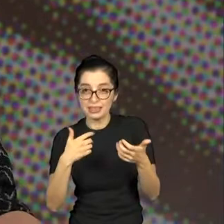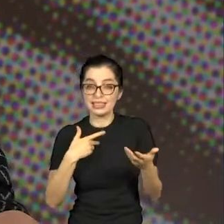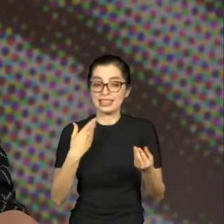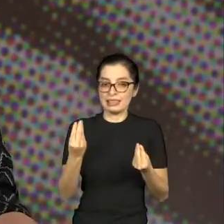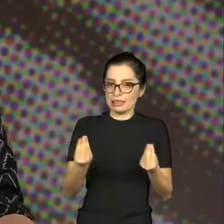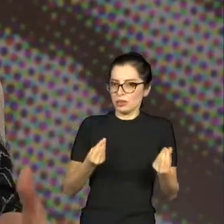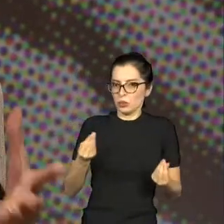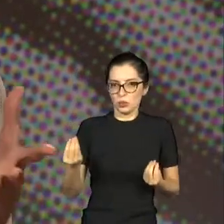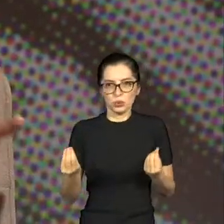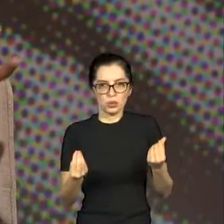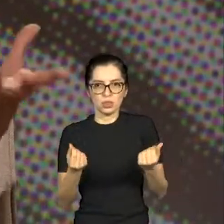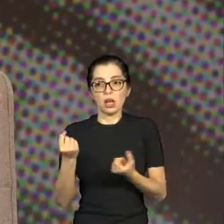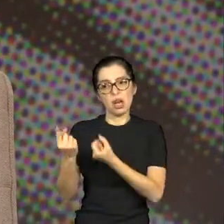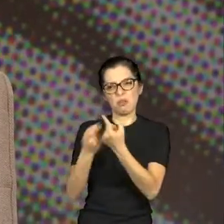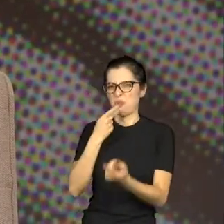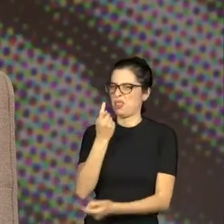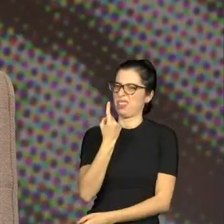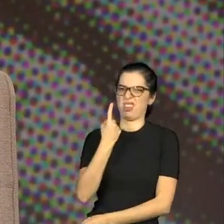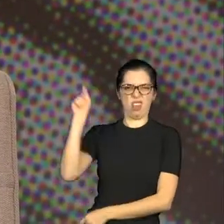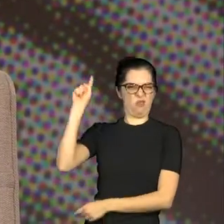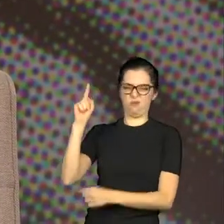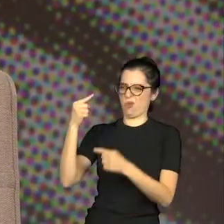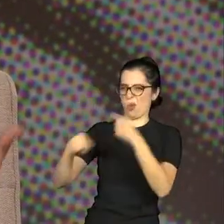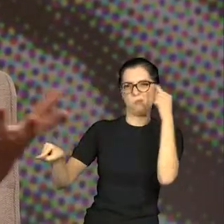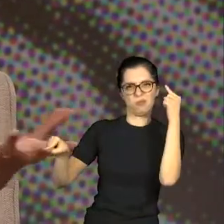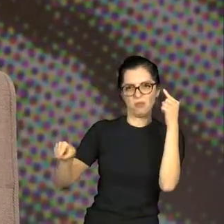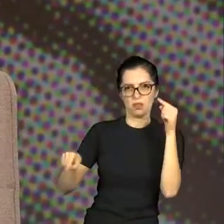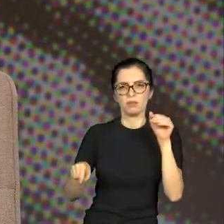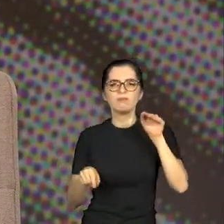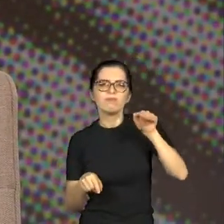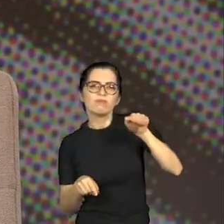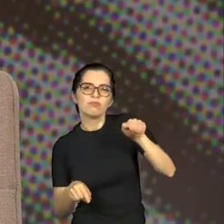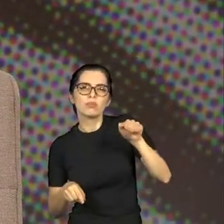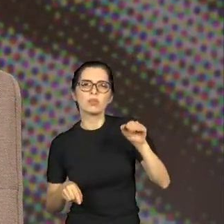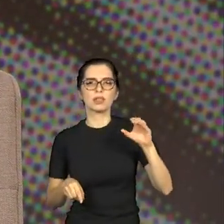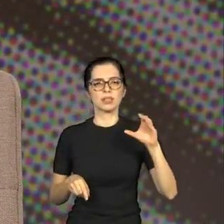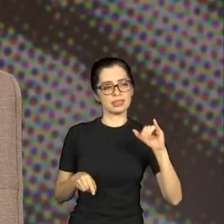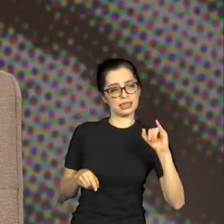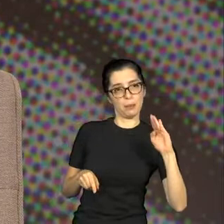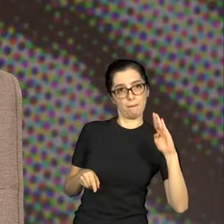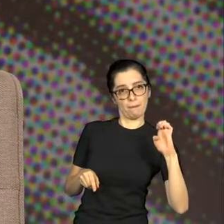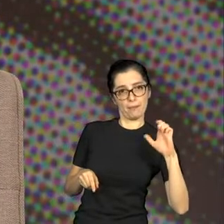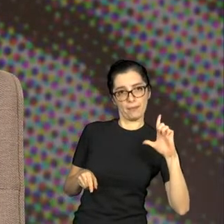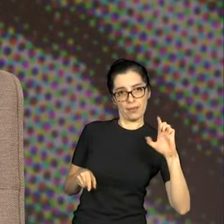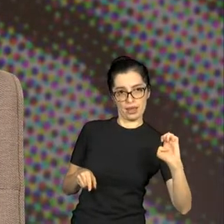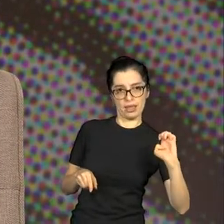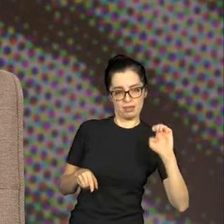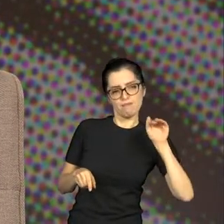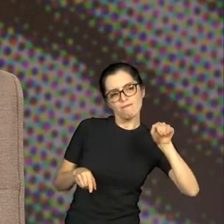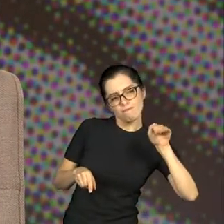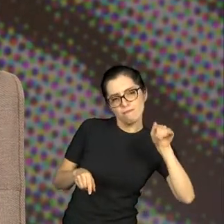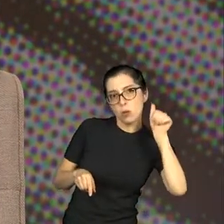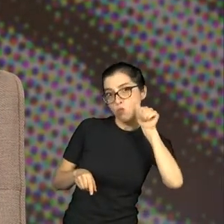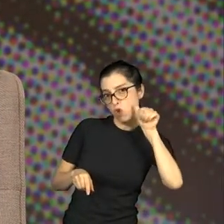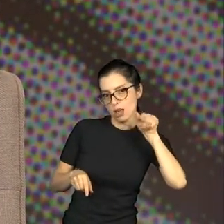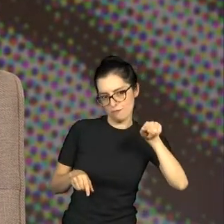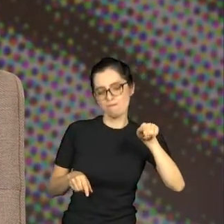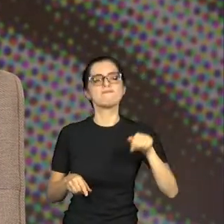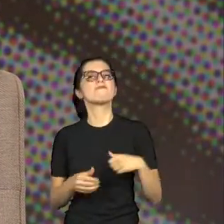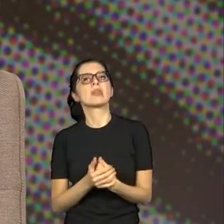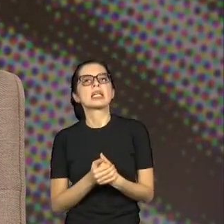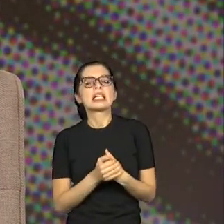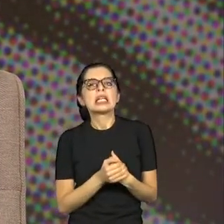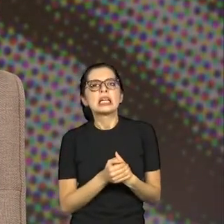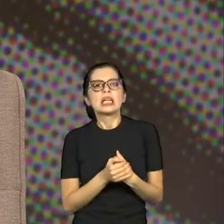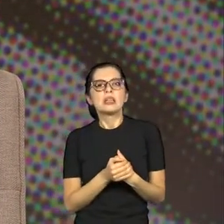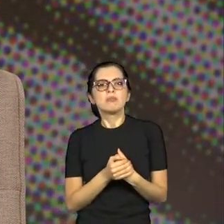obviamente. Até que eu fui a Cibele e falei, Cibele, você acha um absurdo eu fazer o Galileu? Ela falou assim, não, vamos fazer. A